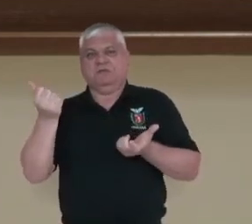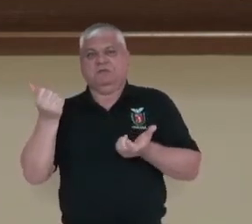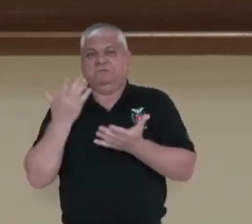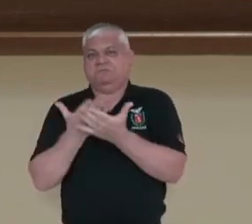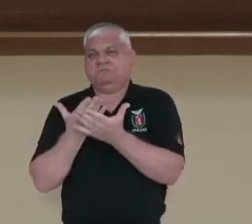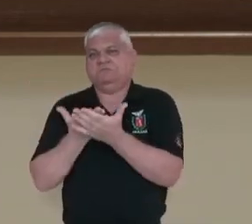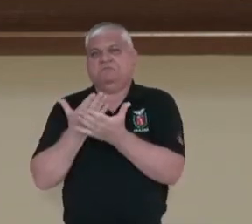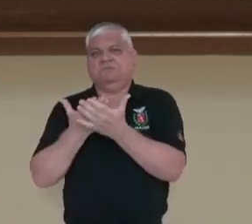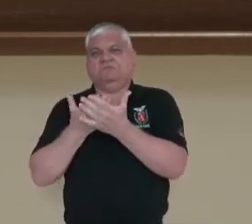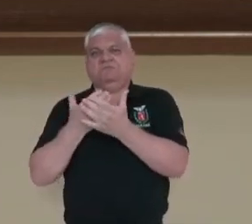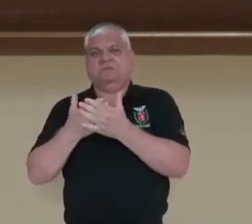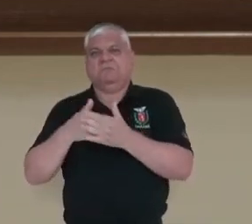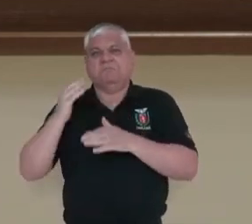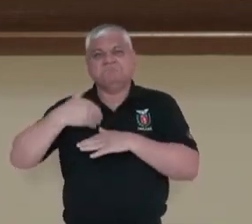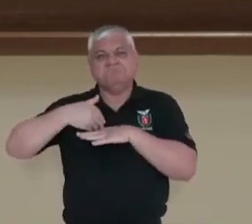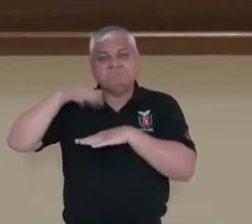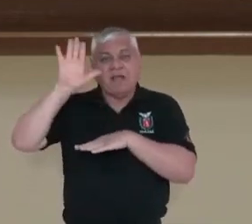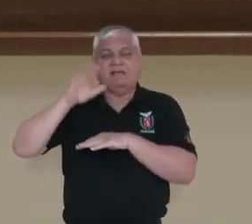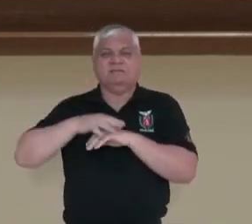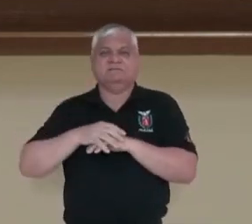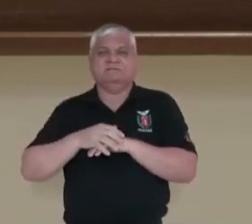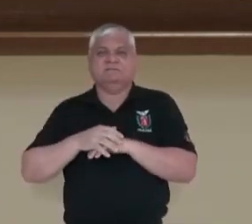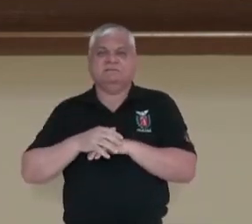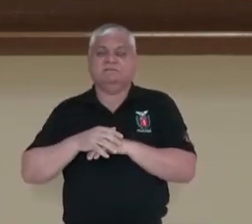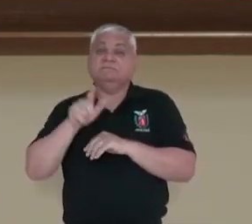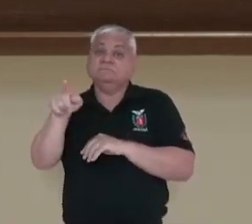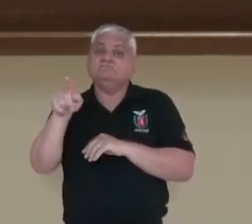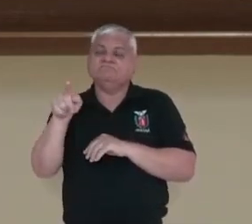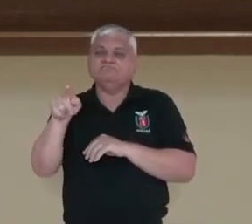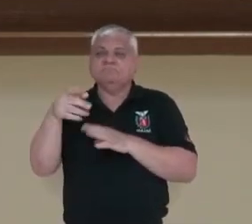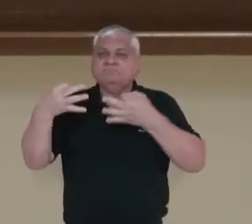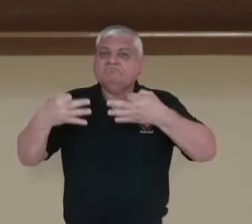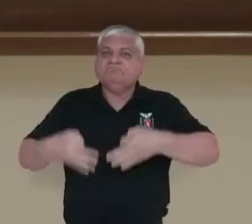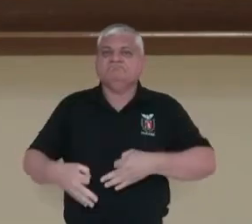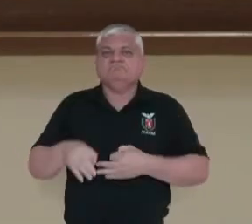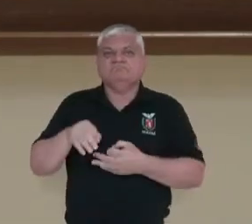agrega alguns valores, mais exemplo tem que ser dado.